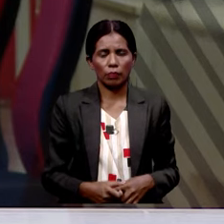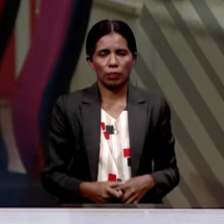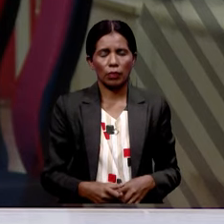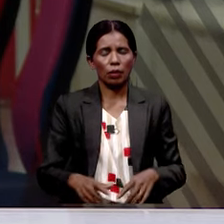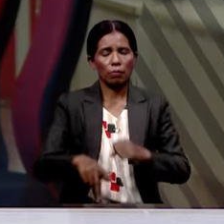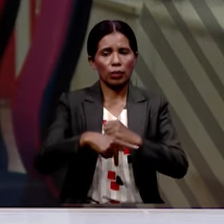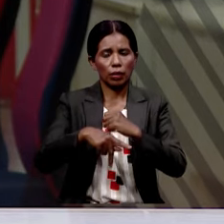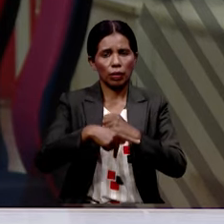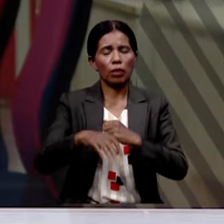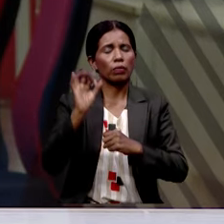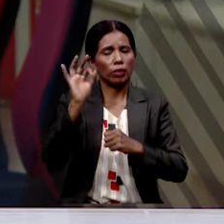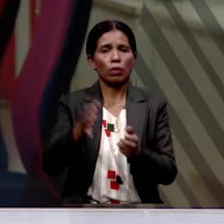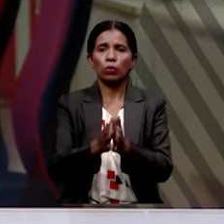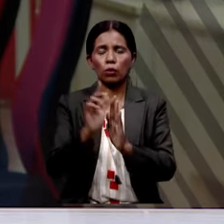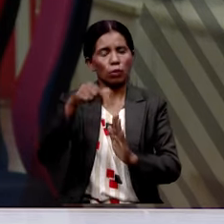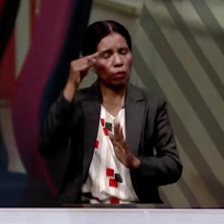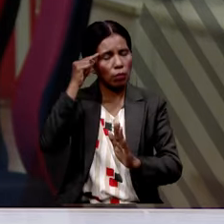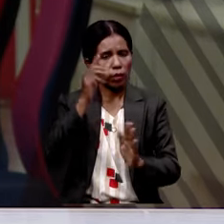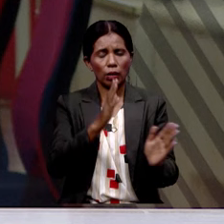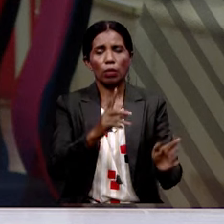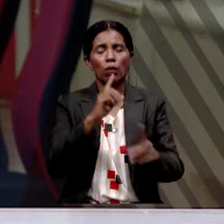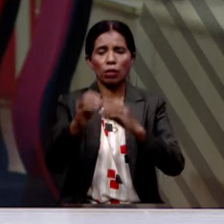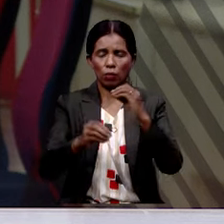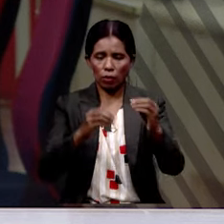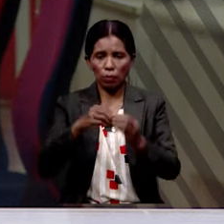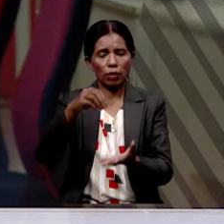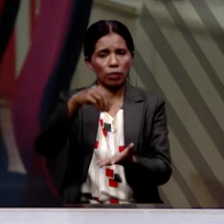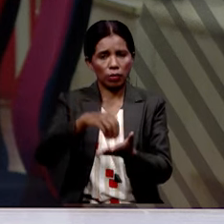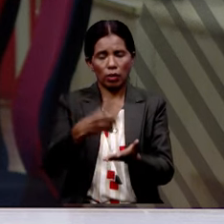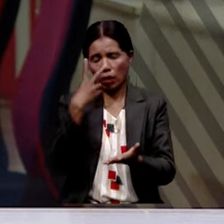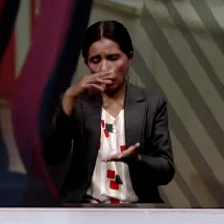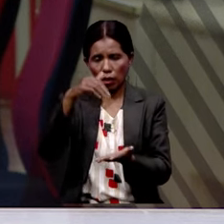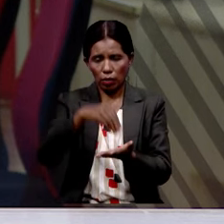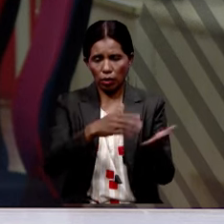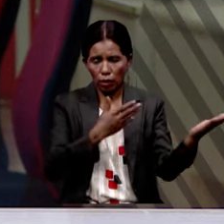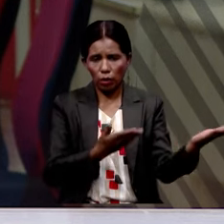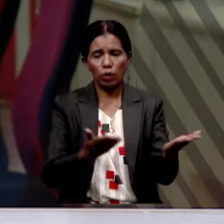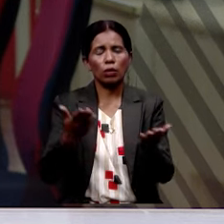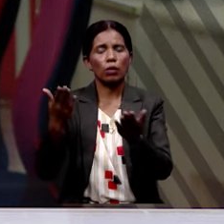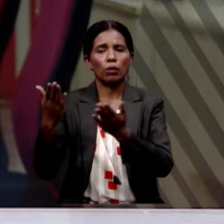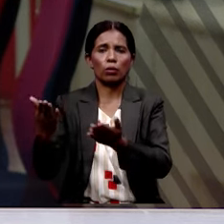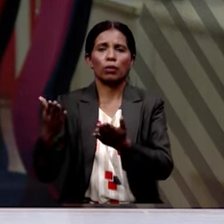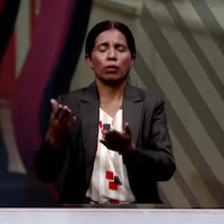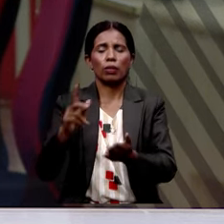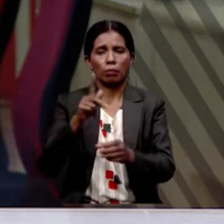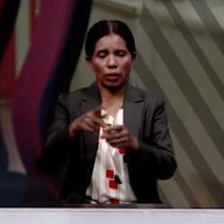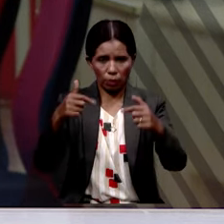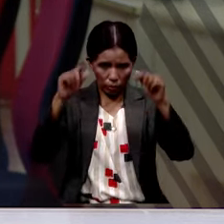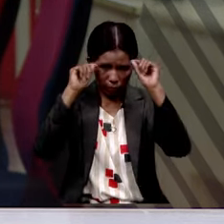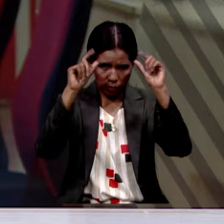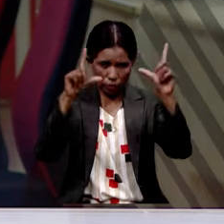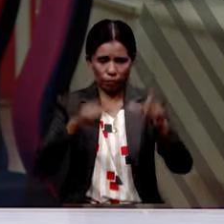Bancária Fratelim Russo, governo explica progresso e investimento na evaluação de arrecadoras em Timor-Leste.